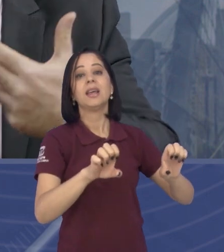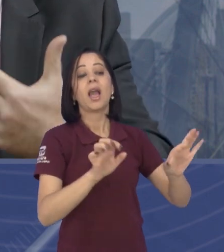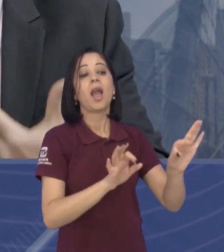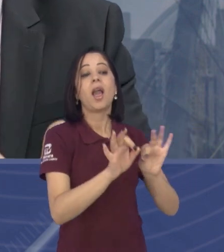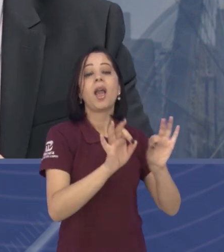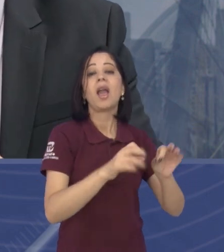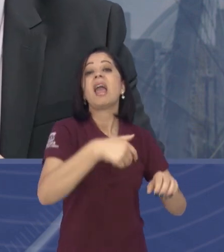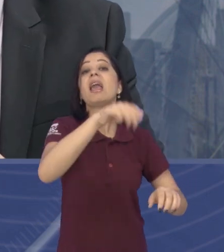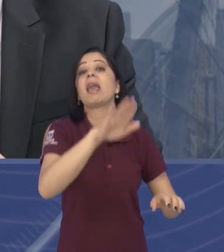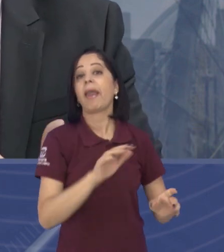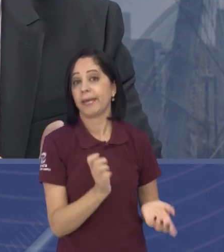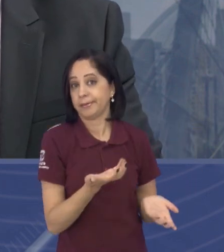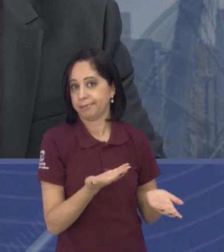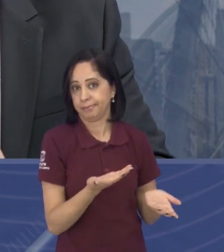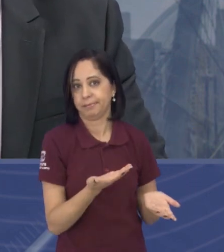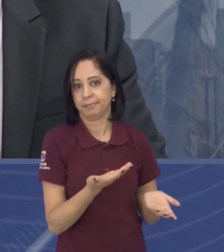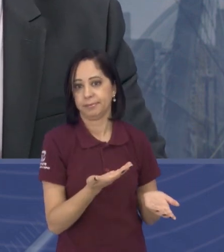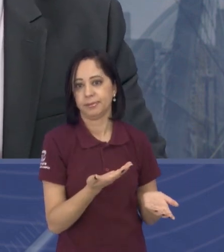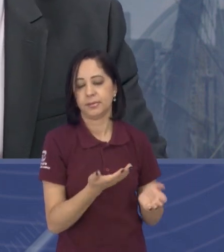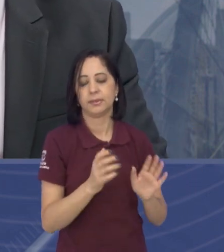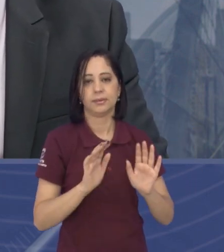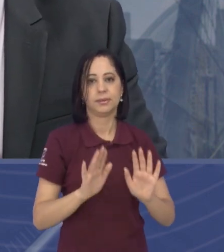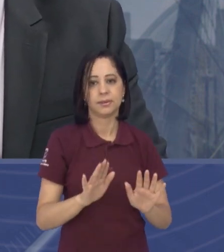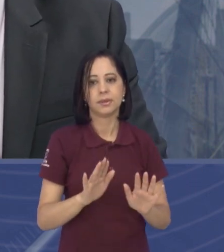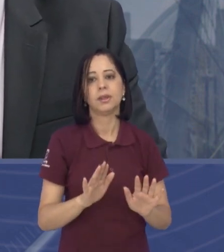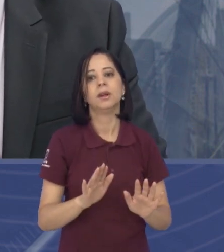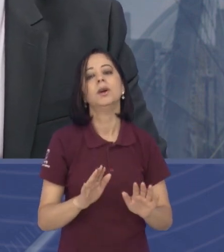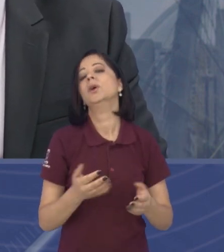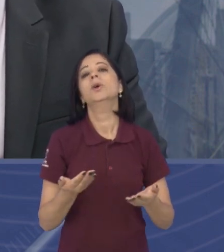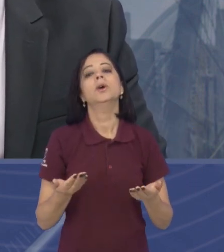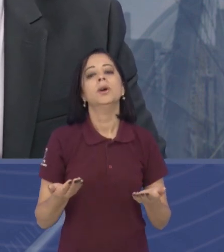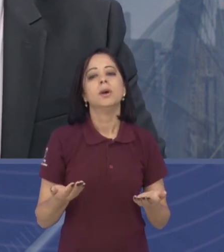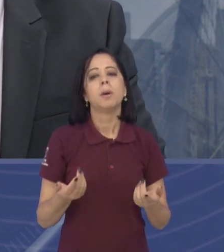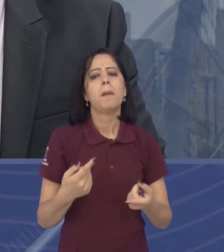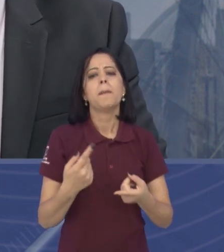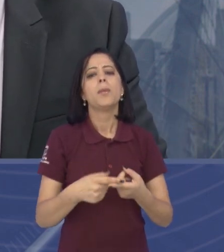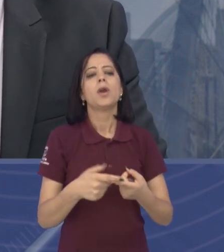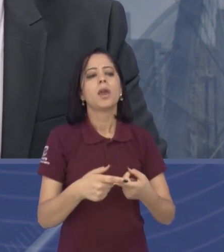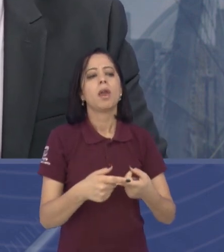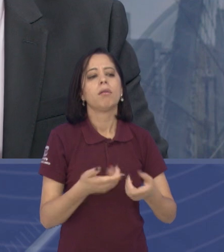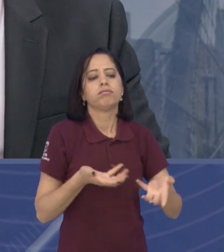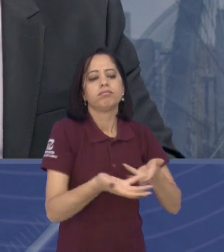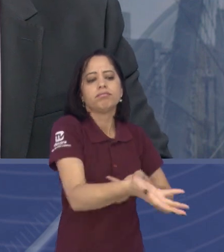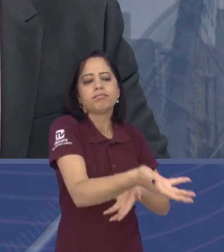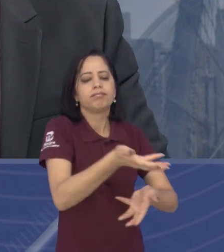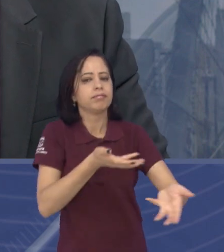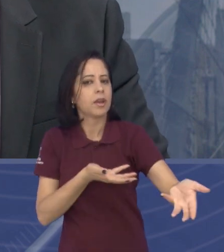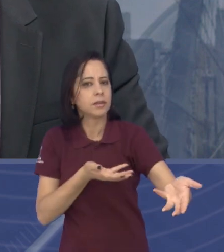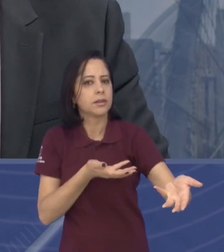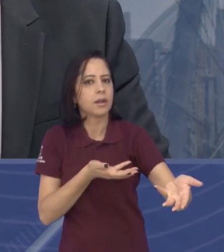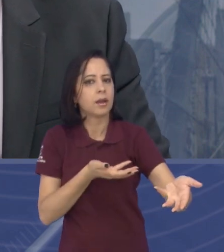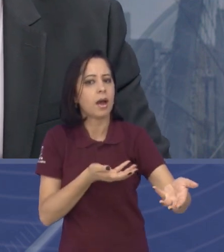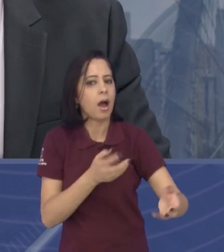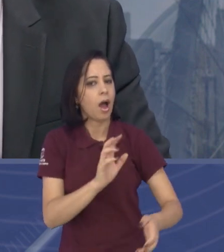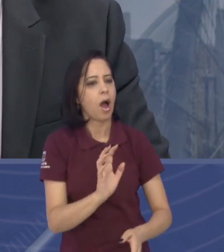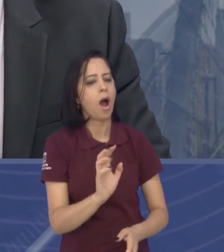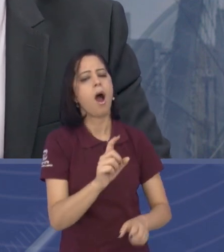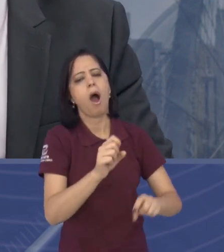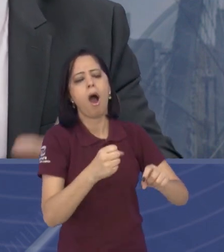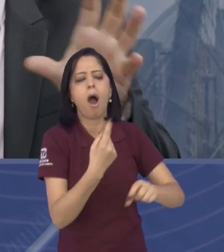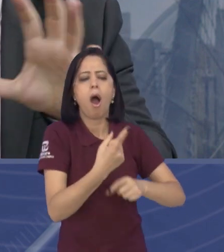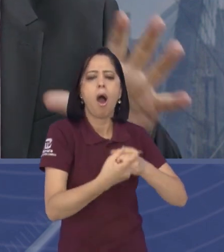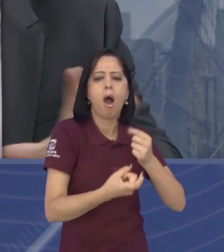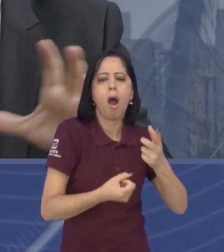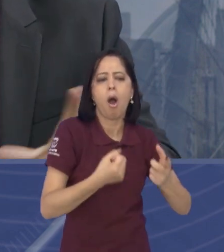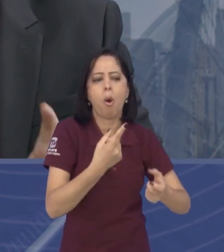nela e por trás dela. Então, para ele te fornecer aquilo, o que ele vai querer em troca? Muitas plataformas, eles obtêm lucro por